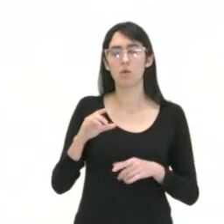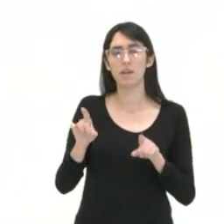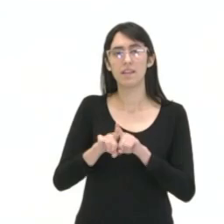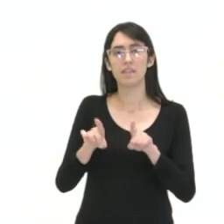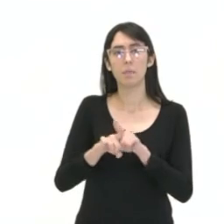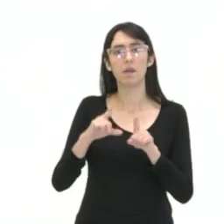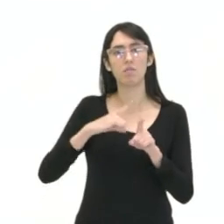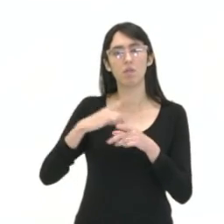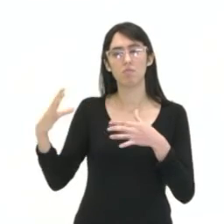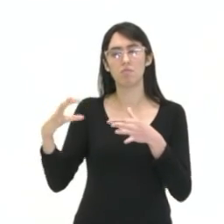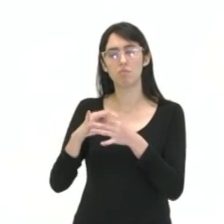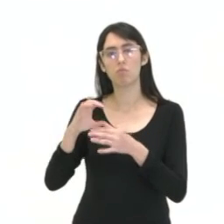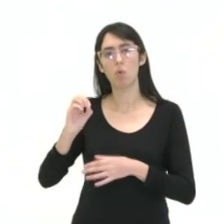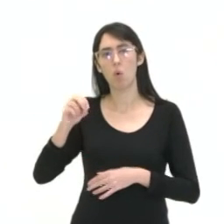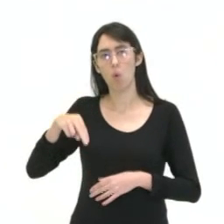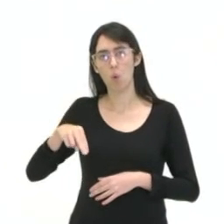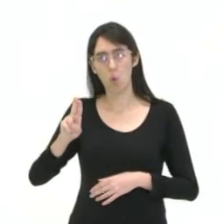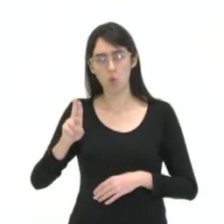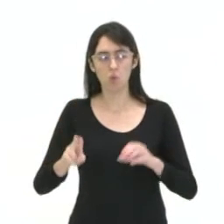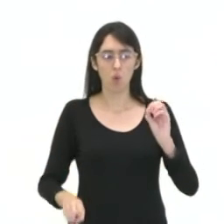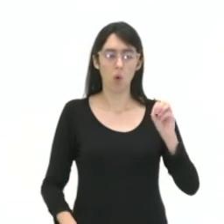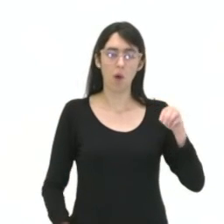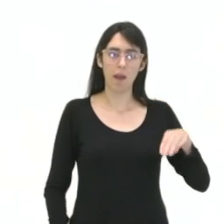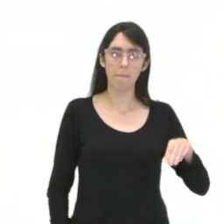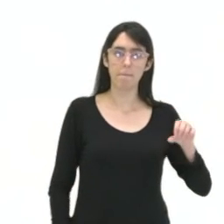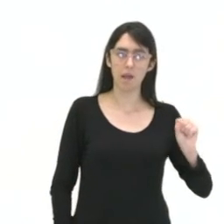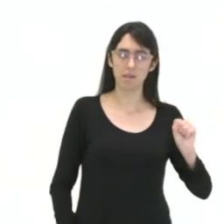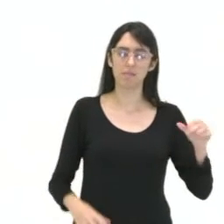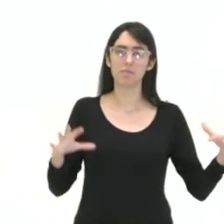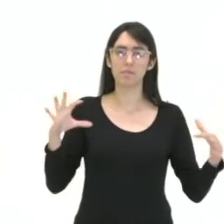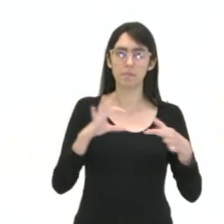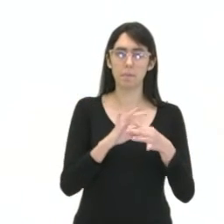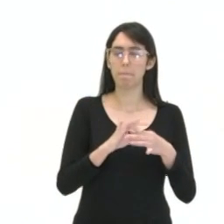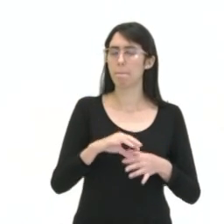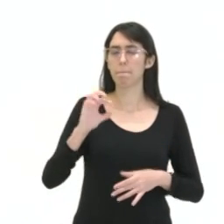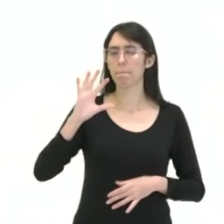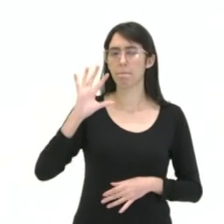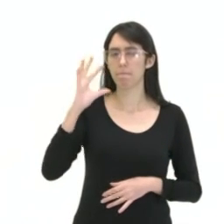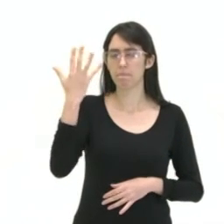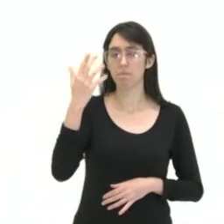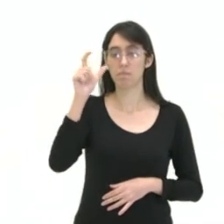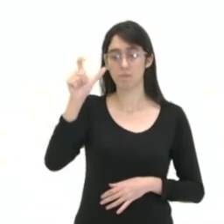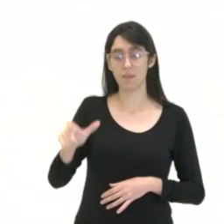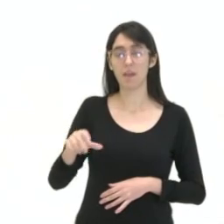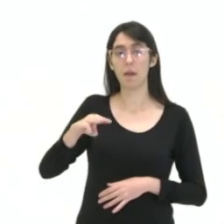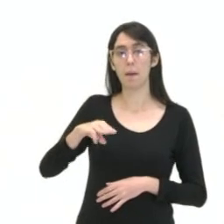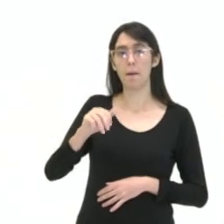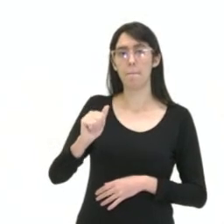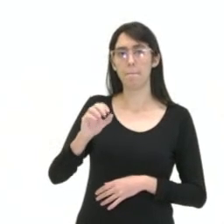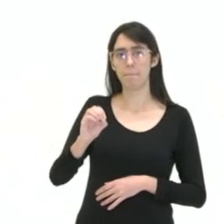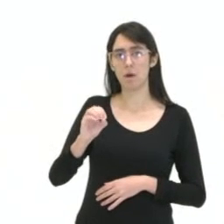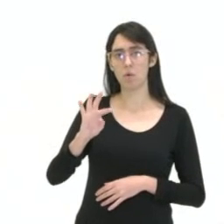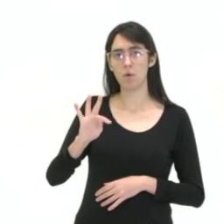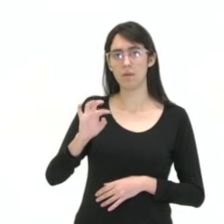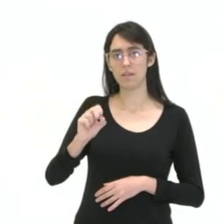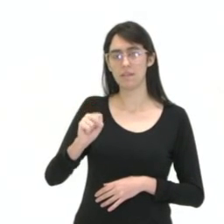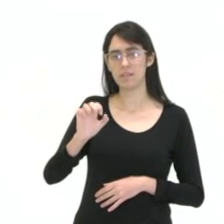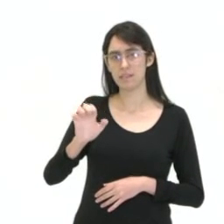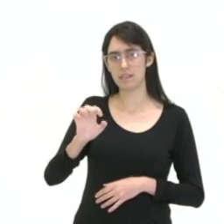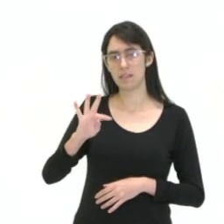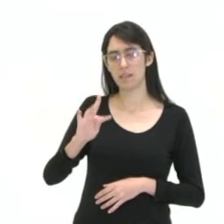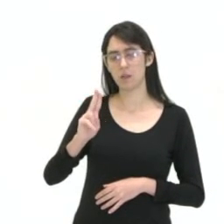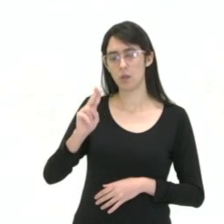OMS. A grande questão é, com a morte de Mao Tse-tung, a